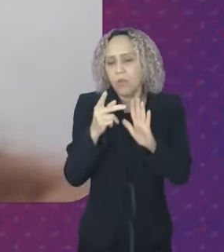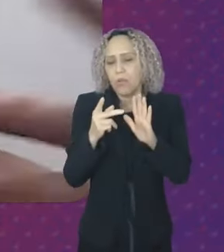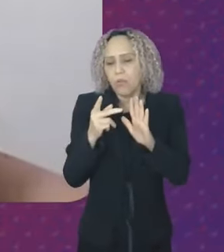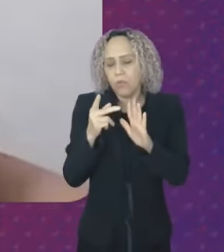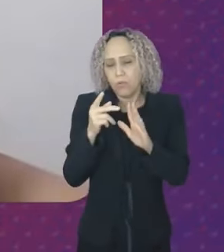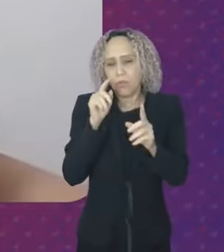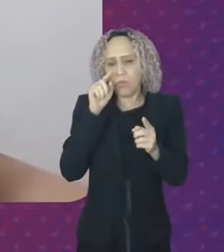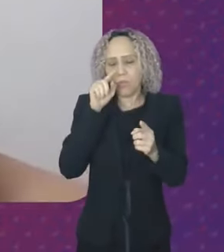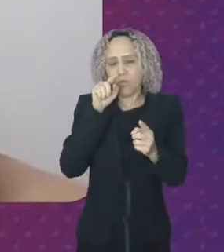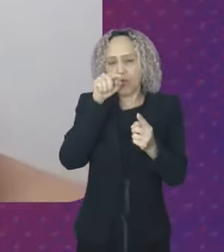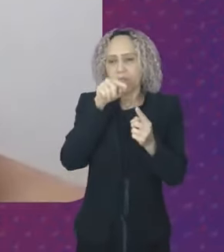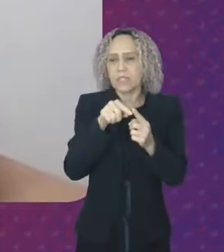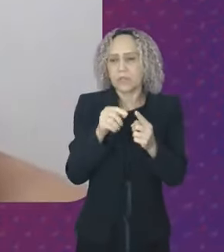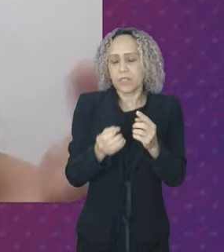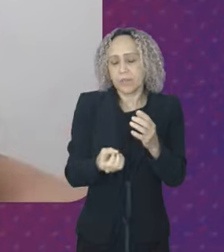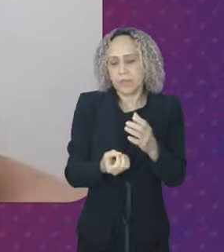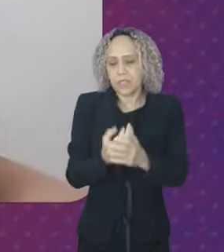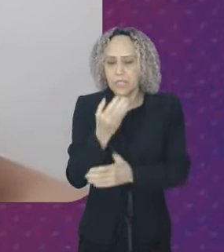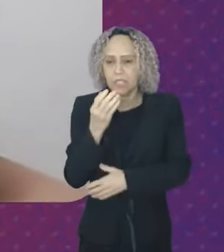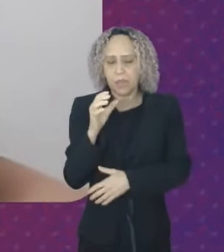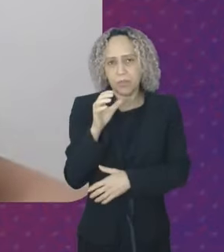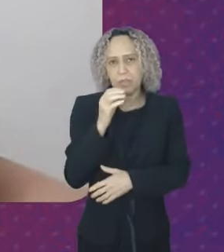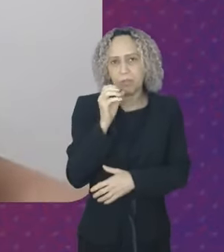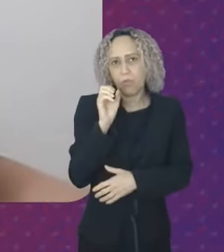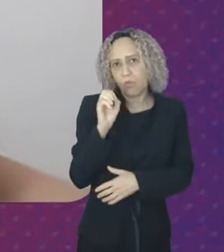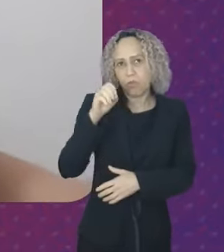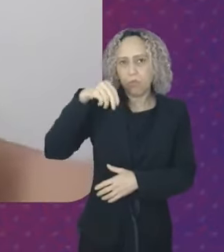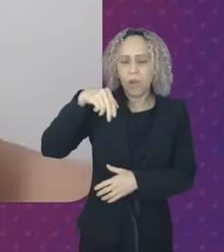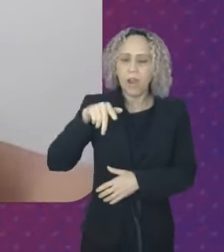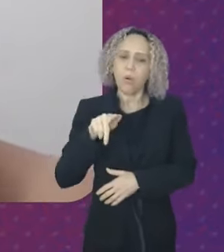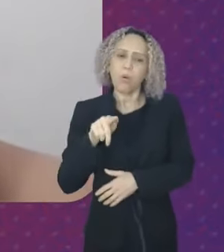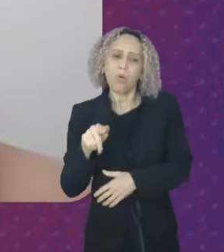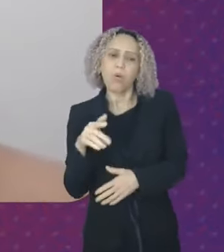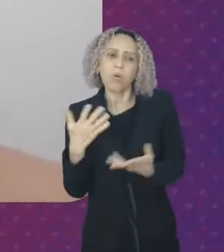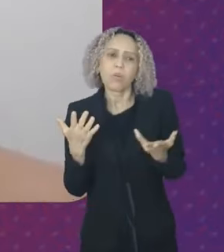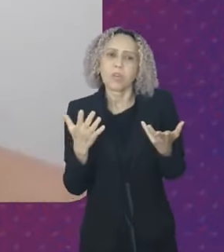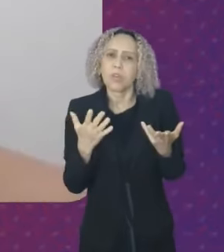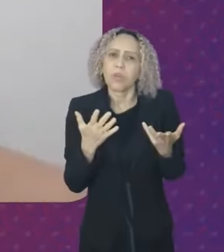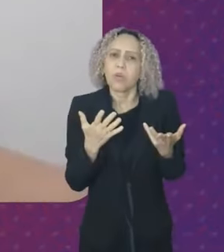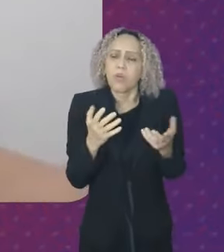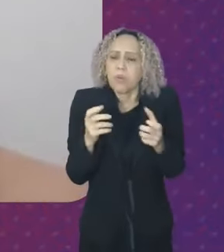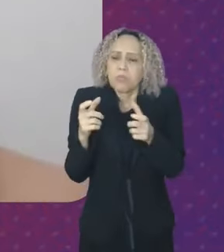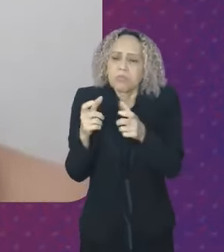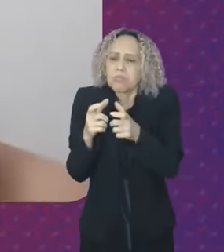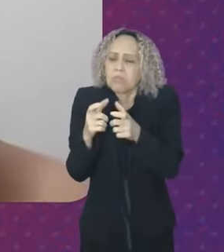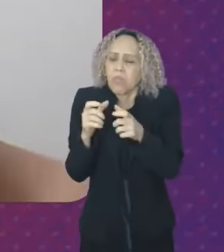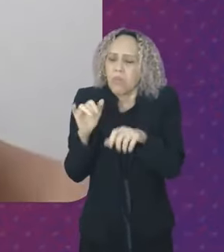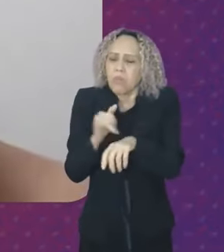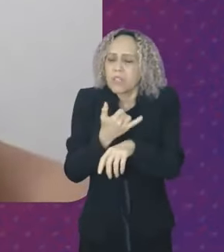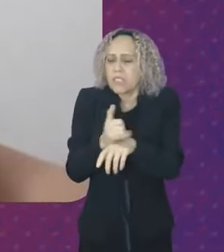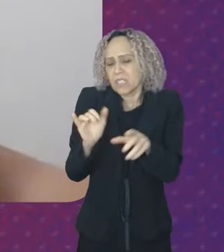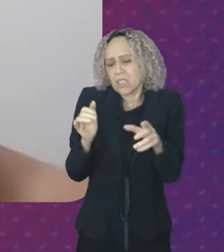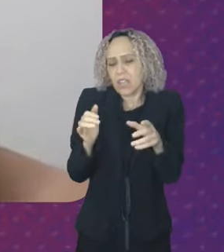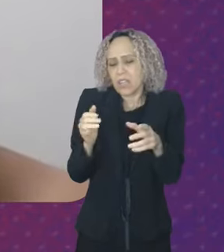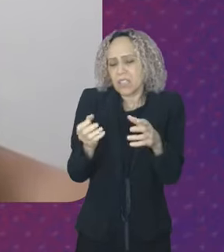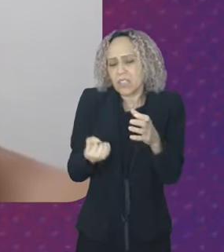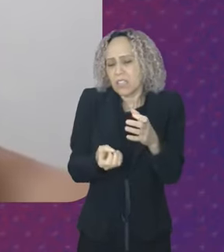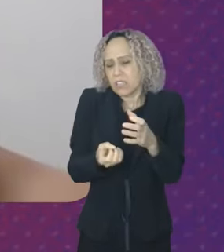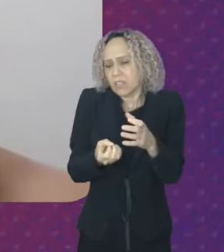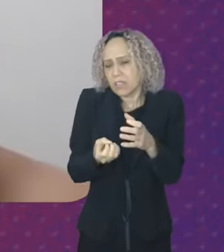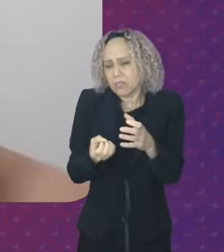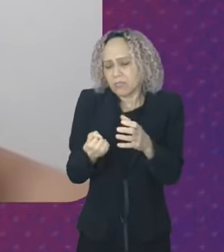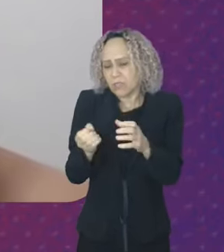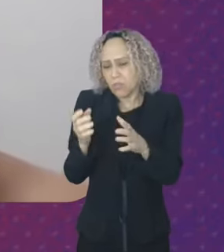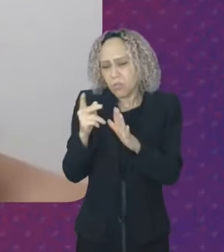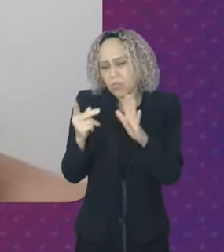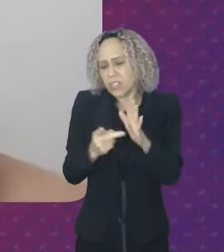eleições, mas querem se posicionar, demarcar o seu espaço, que foi basicamente a estratégia do Amoedo, ali, do Novo,